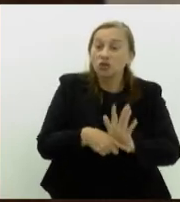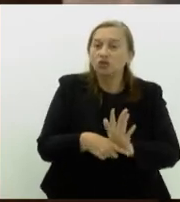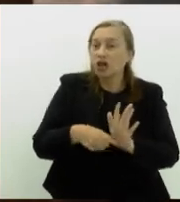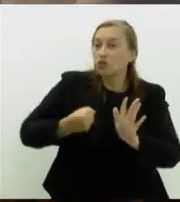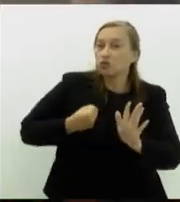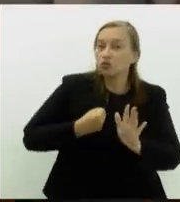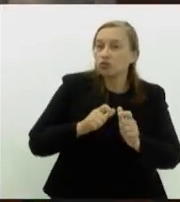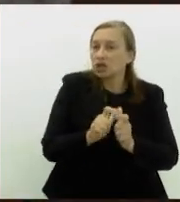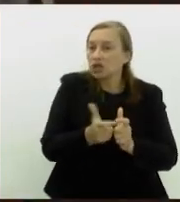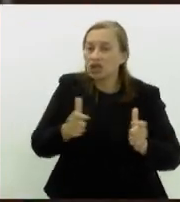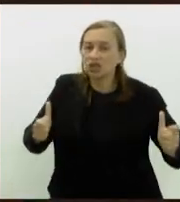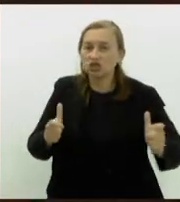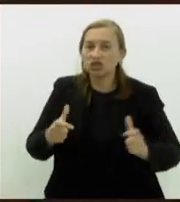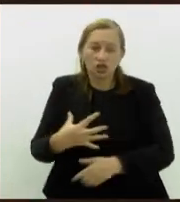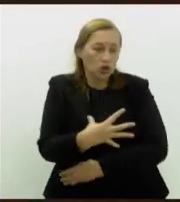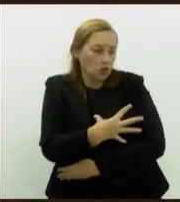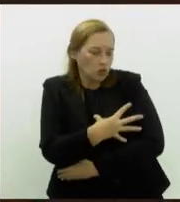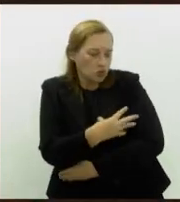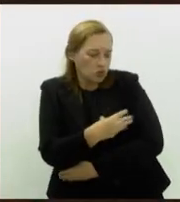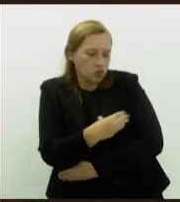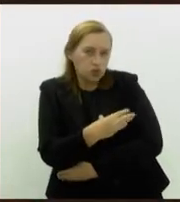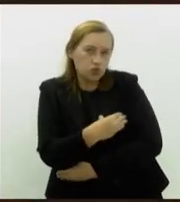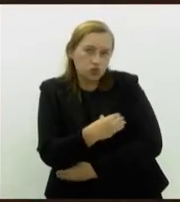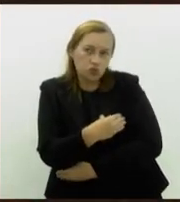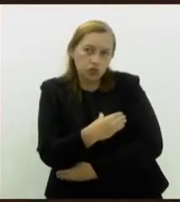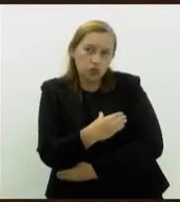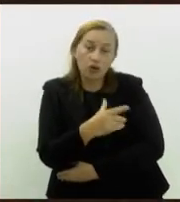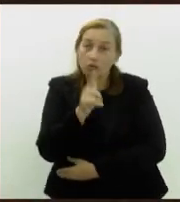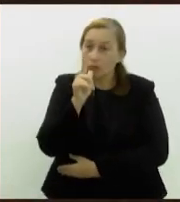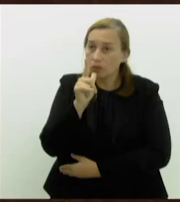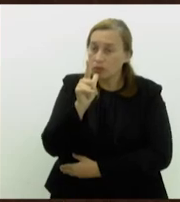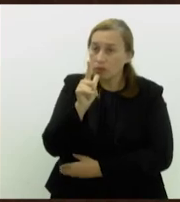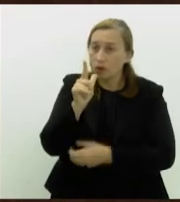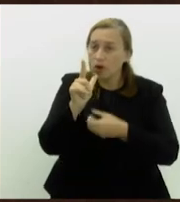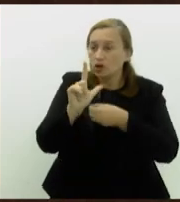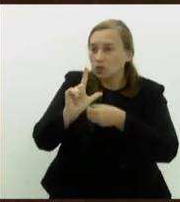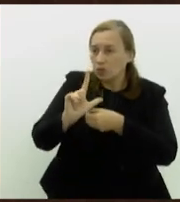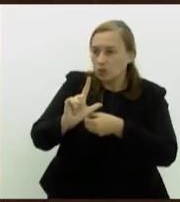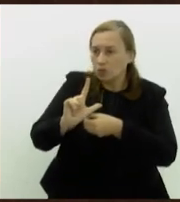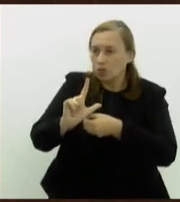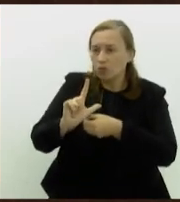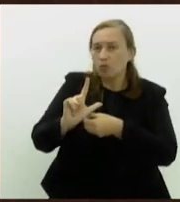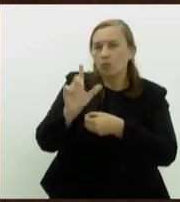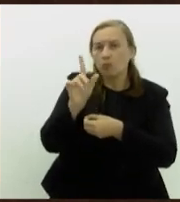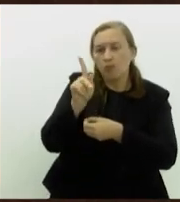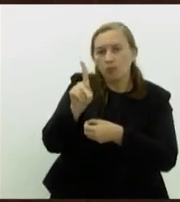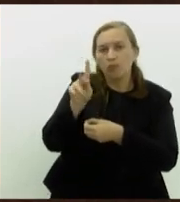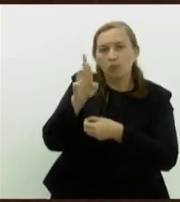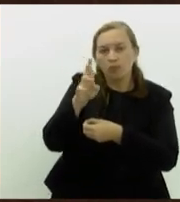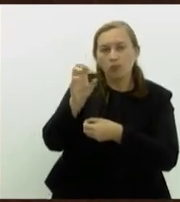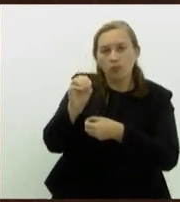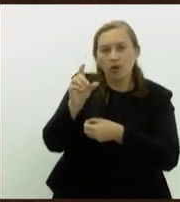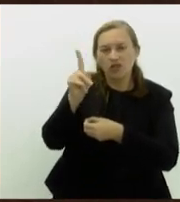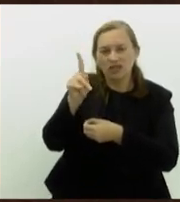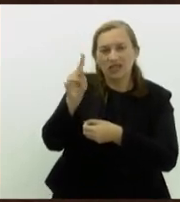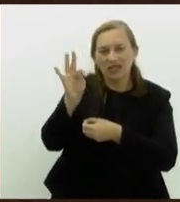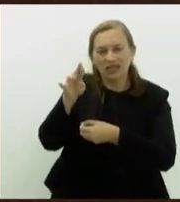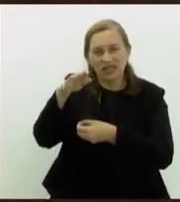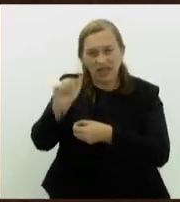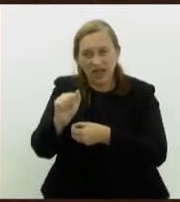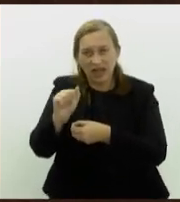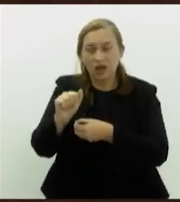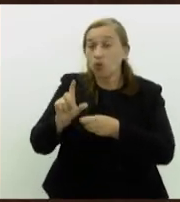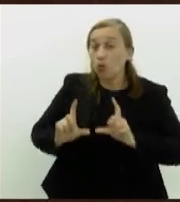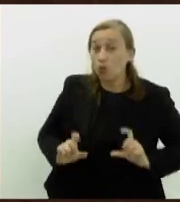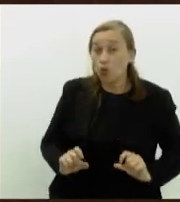de câncer de mama, câncer de próstata. Os cânceres e o número de câncer de mama é absurdo e cada